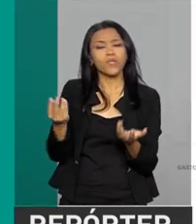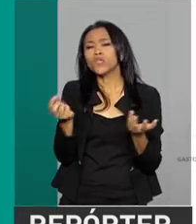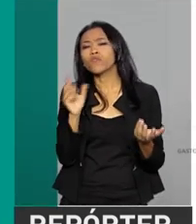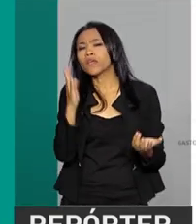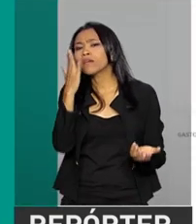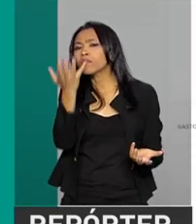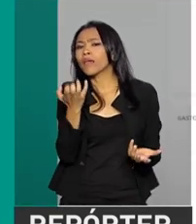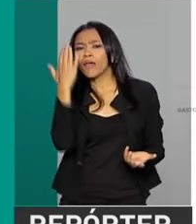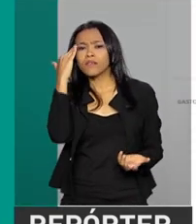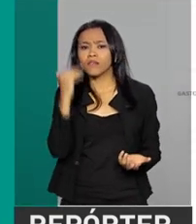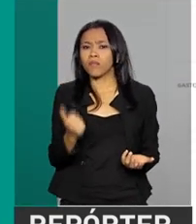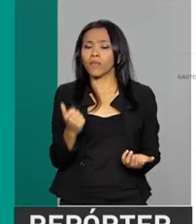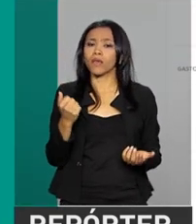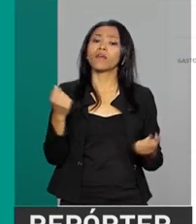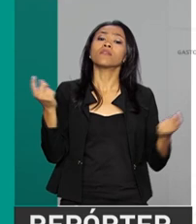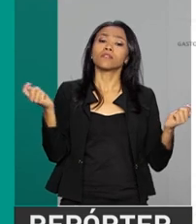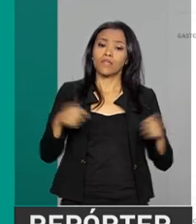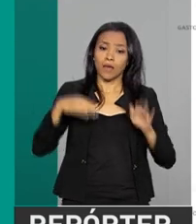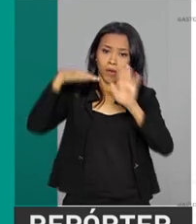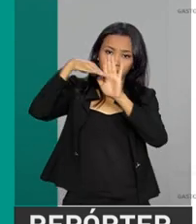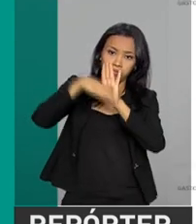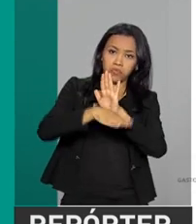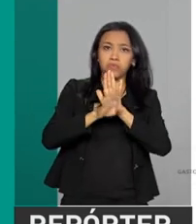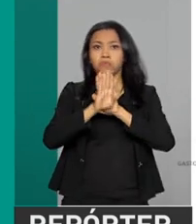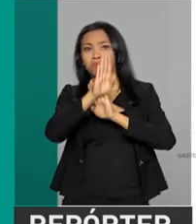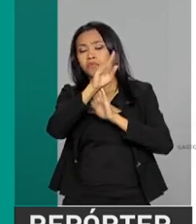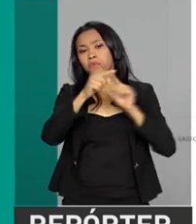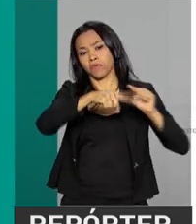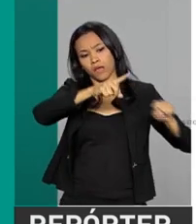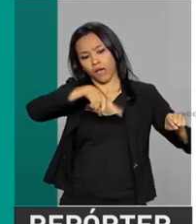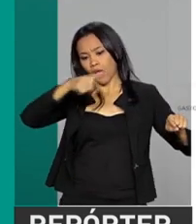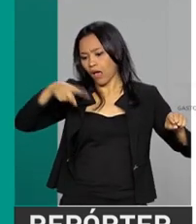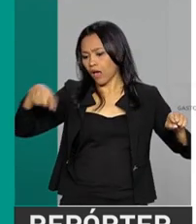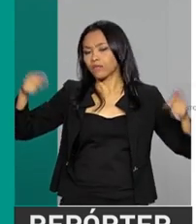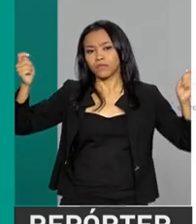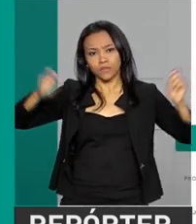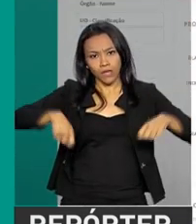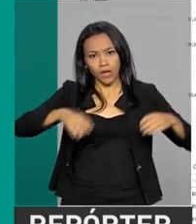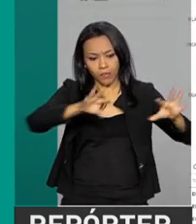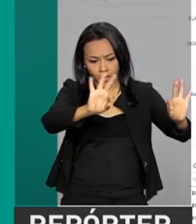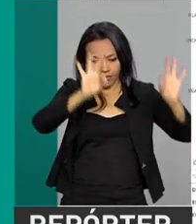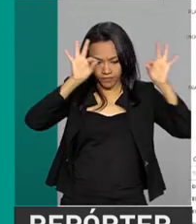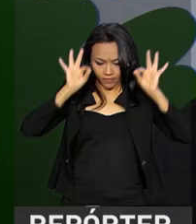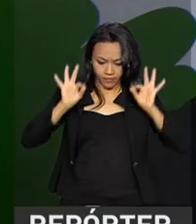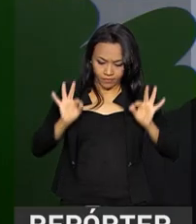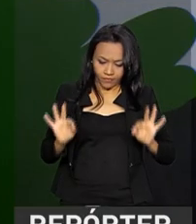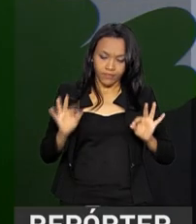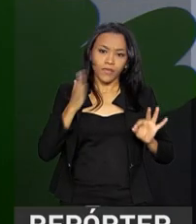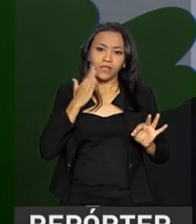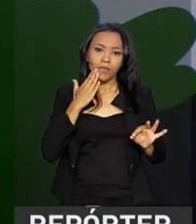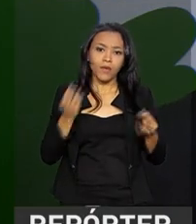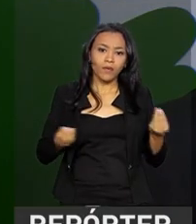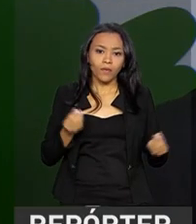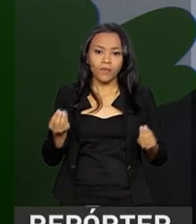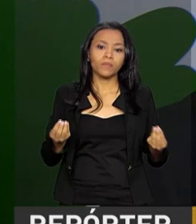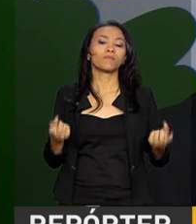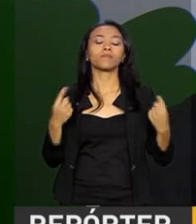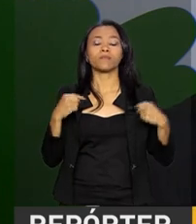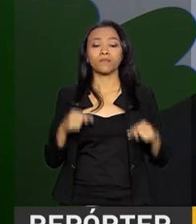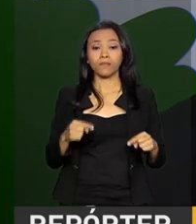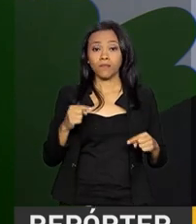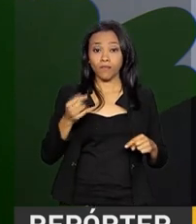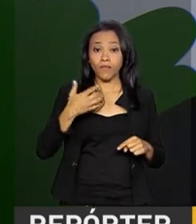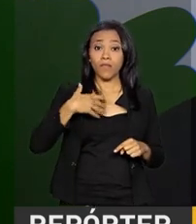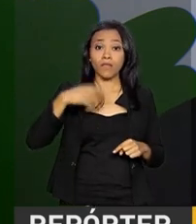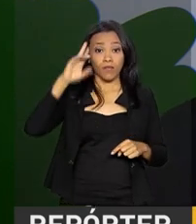tabelas e gráficos podem ser analisados e exportados para planilhas fora do site para o gestor a grande vantagem é